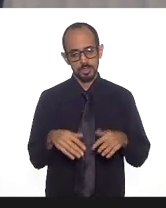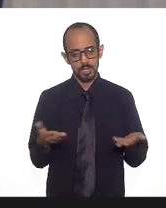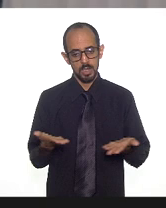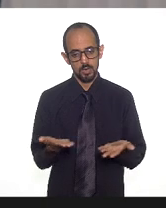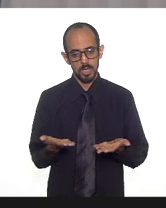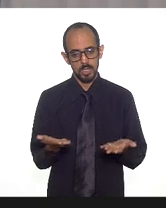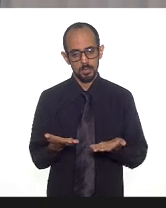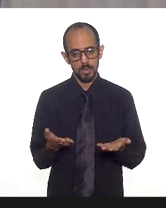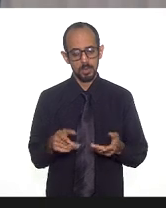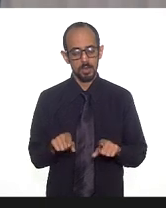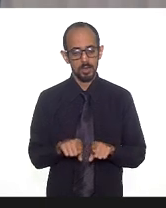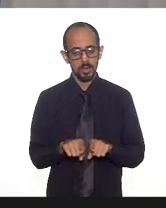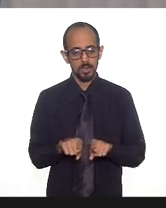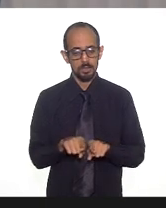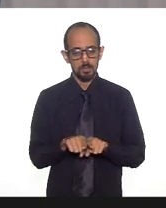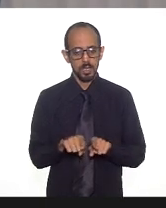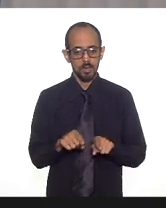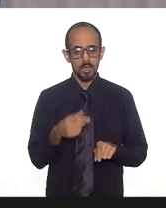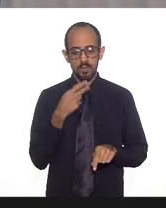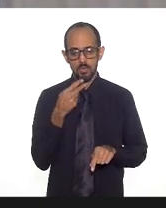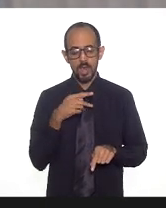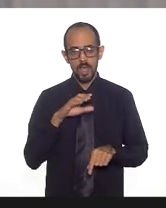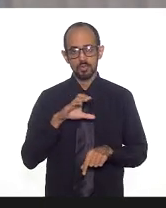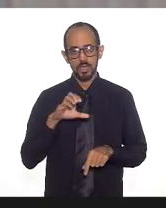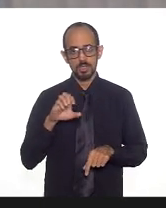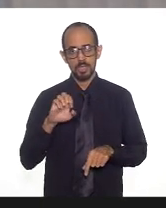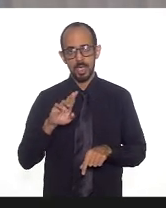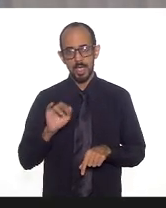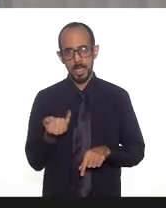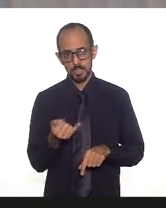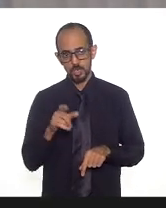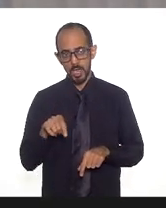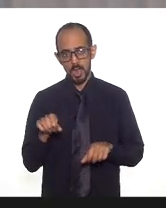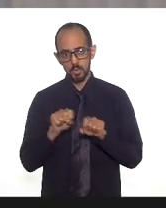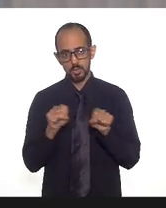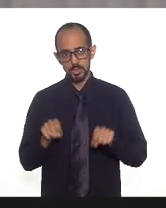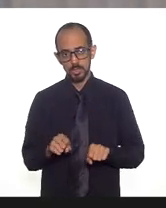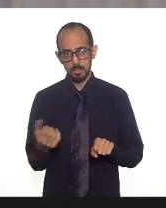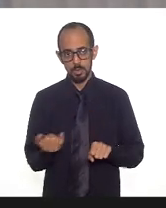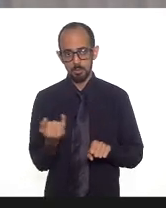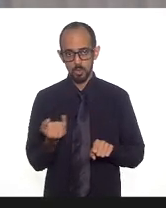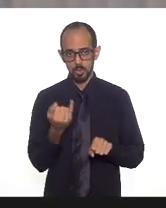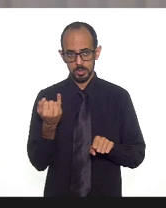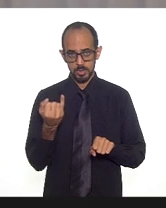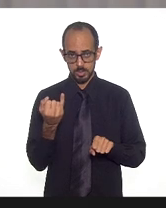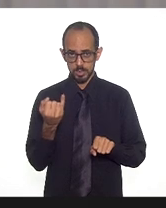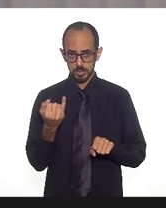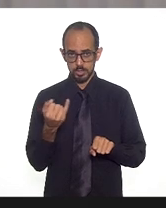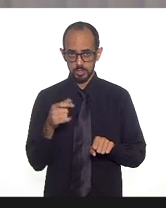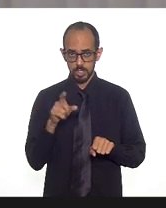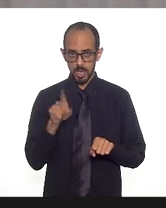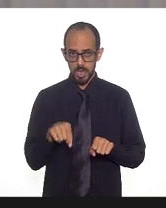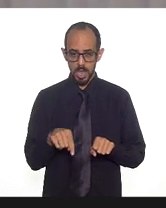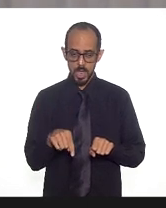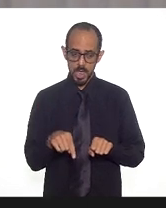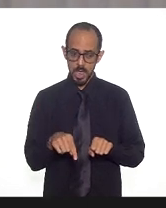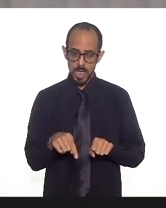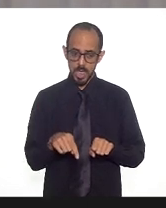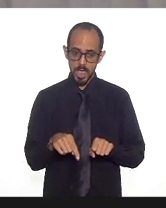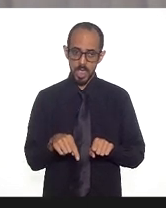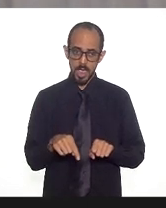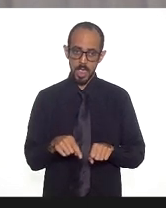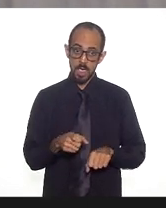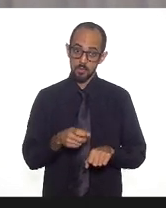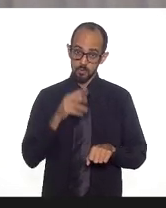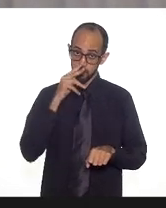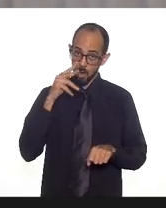muito simples. O CSIS é um sistema importante, é um sistema sólido, mas é um sistema frágil. E com